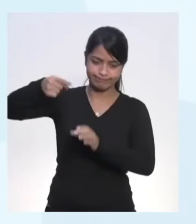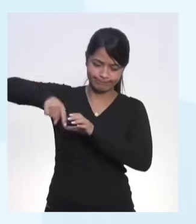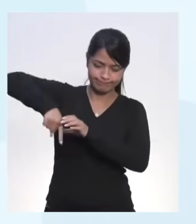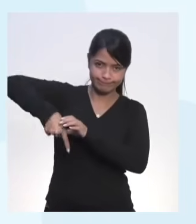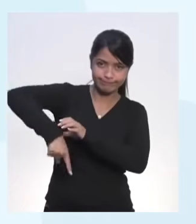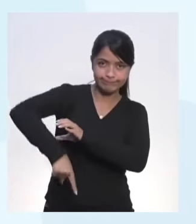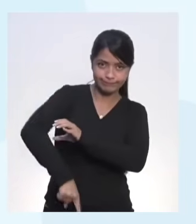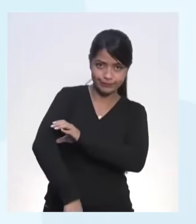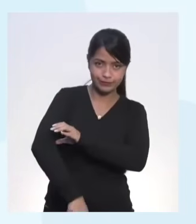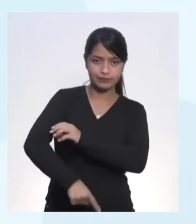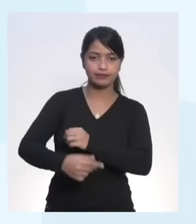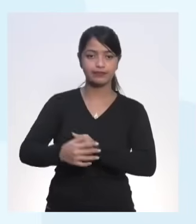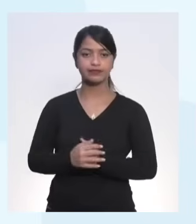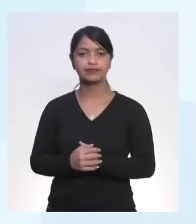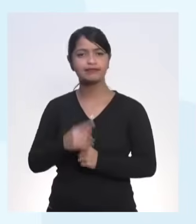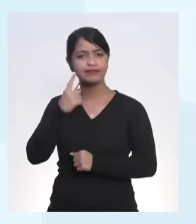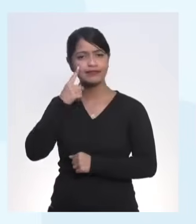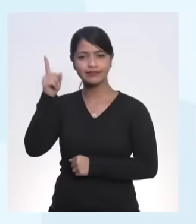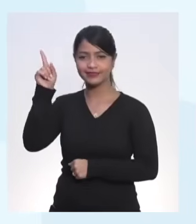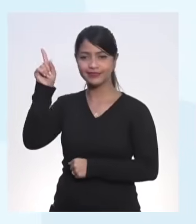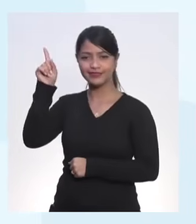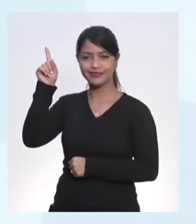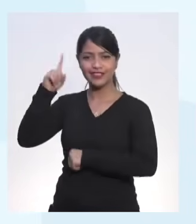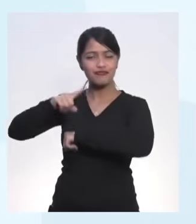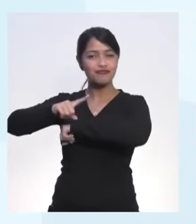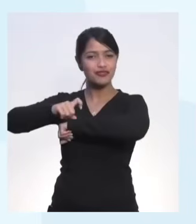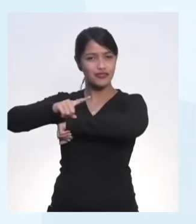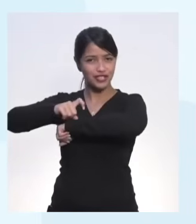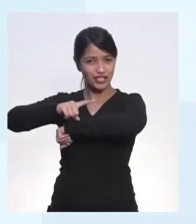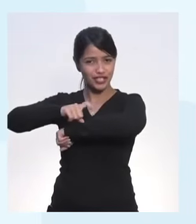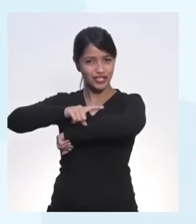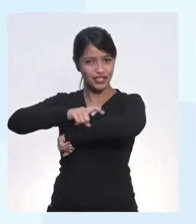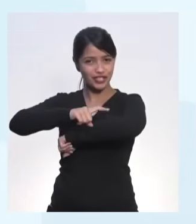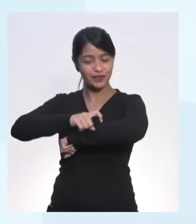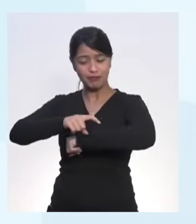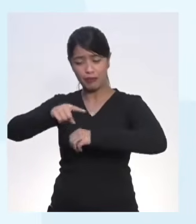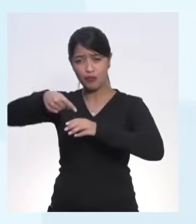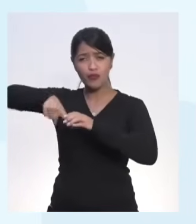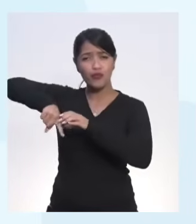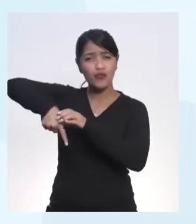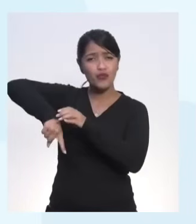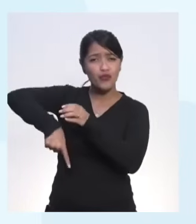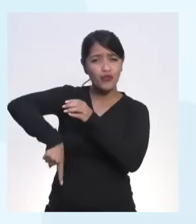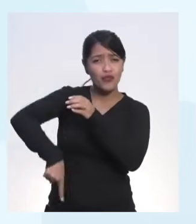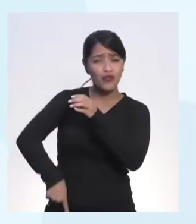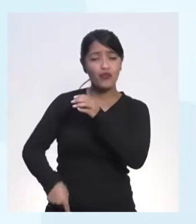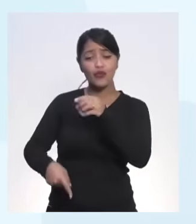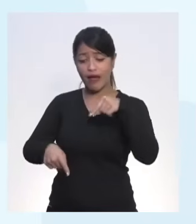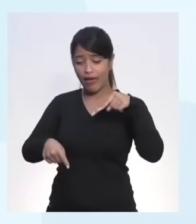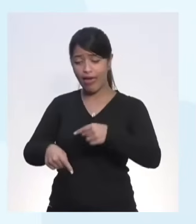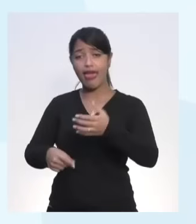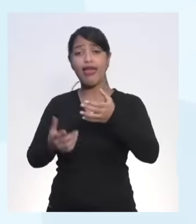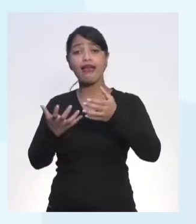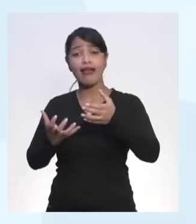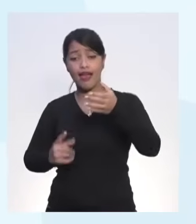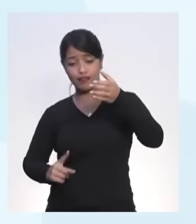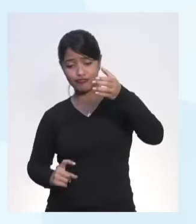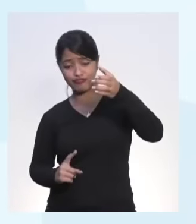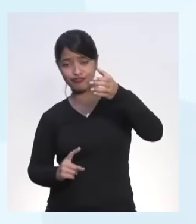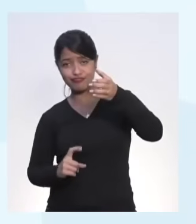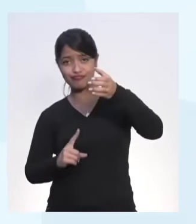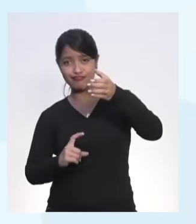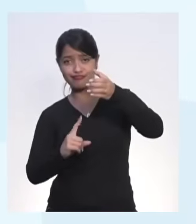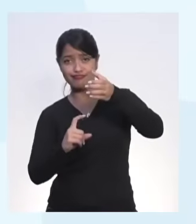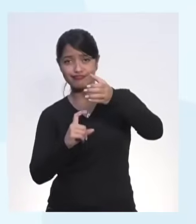poço. Esta minhoca, que pretende sair dele, então ela quer subir, ela quer escalar